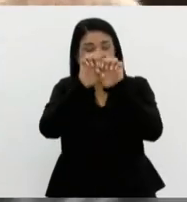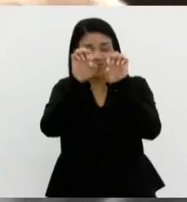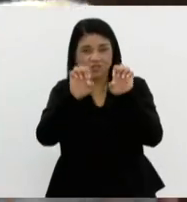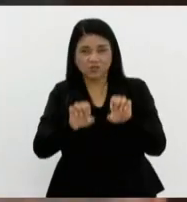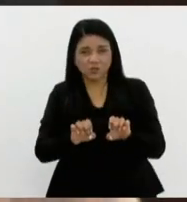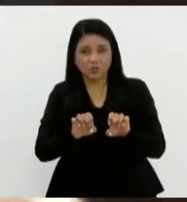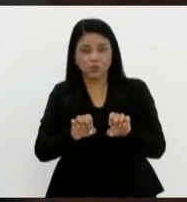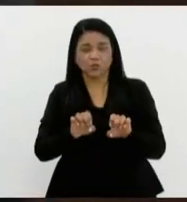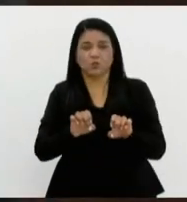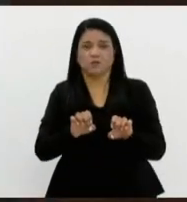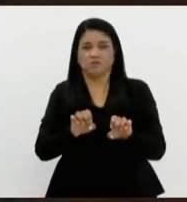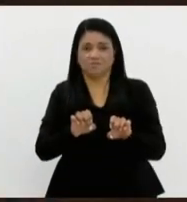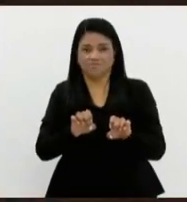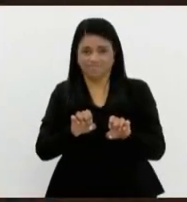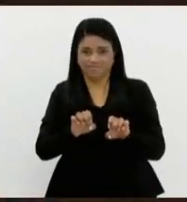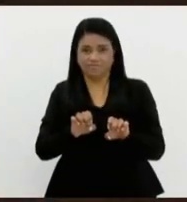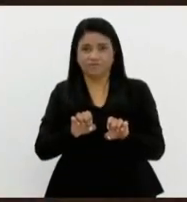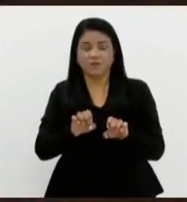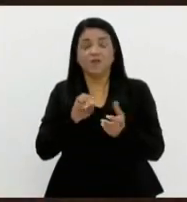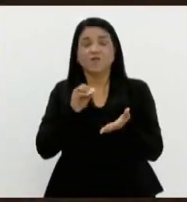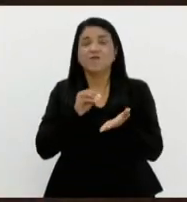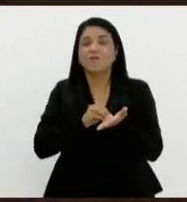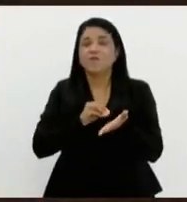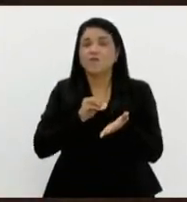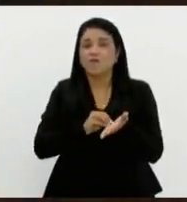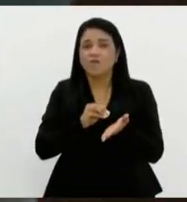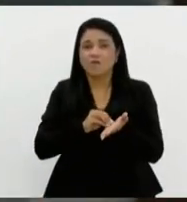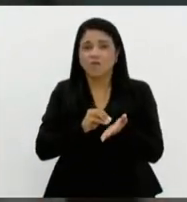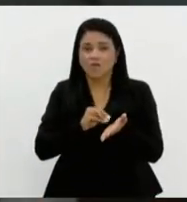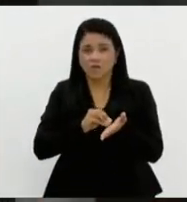do equipamento, da falta